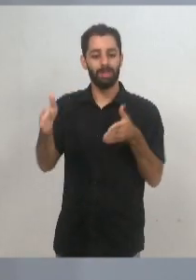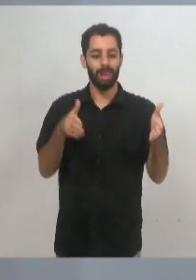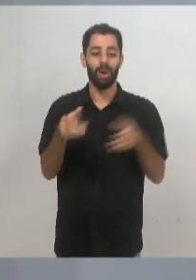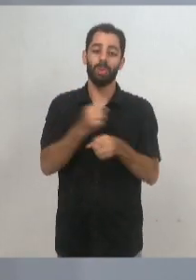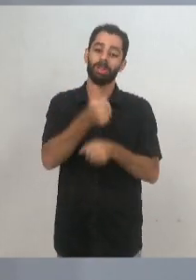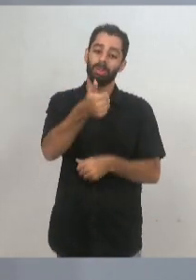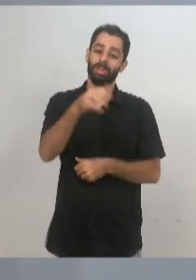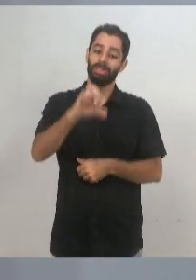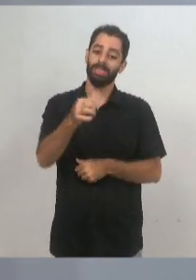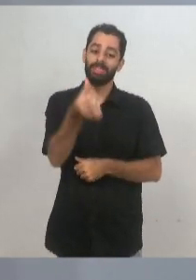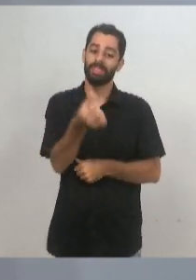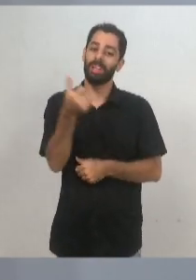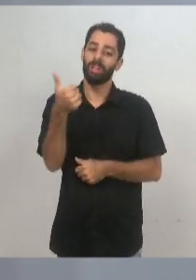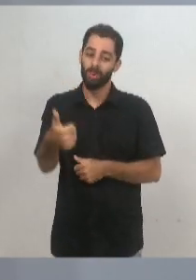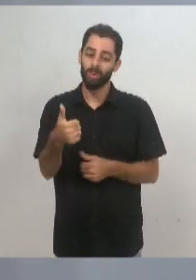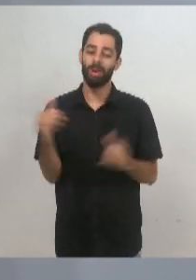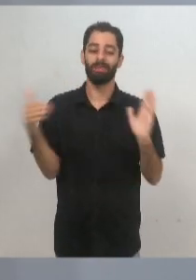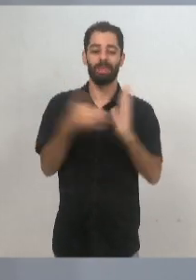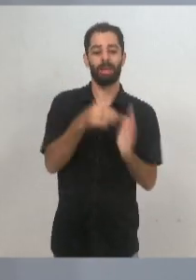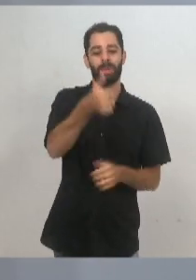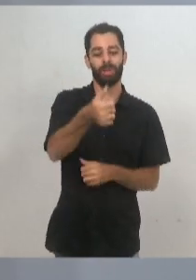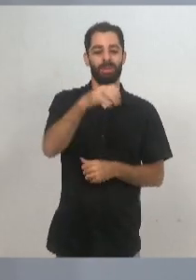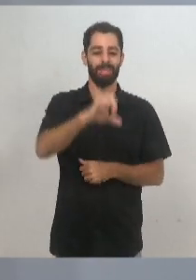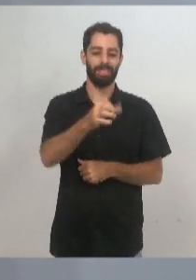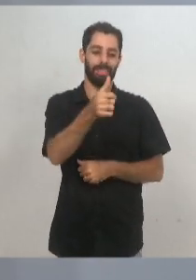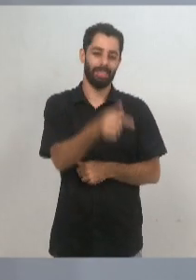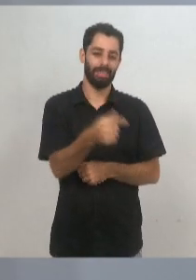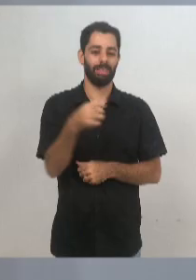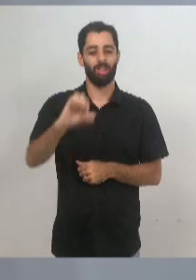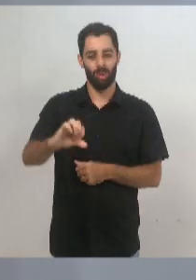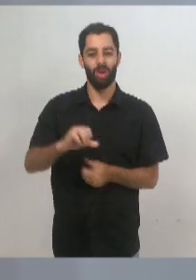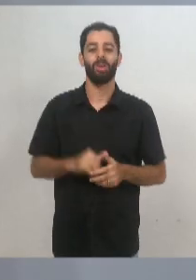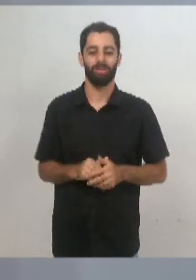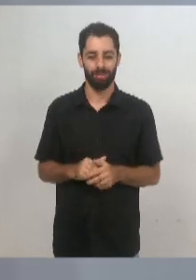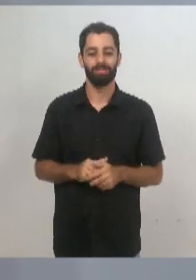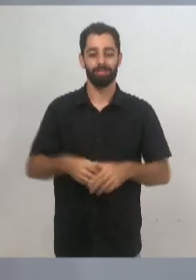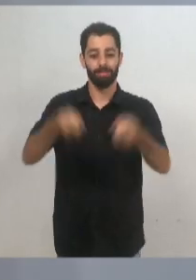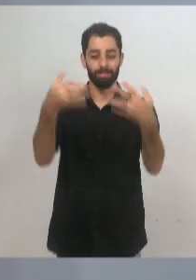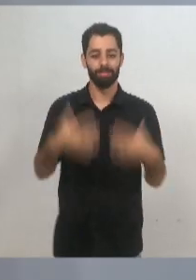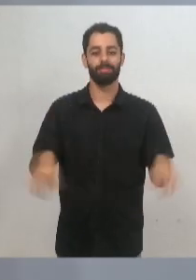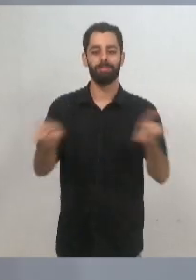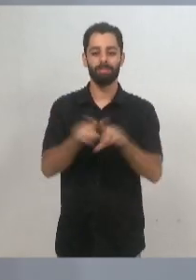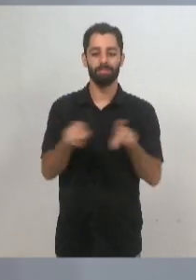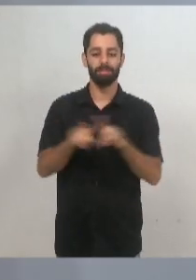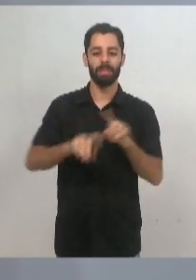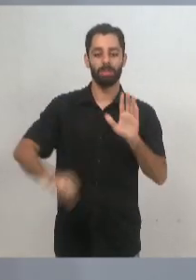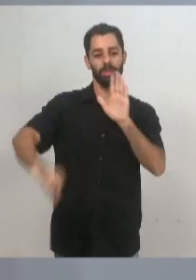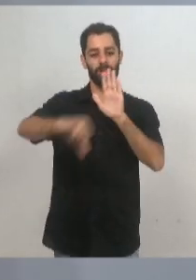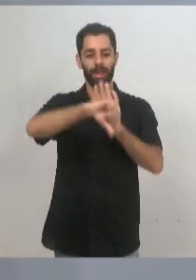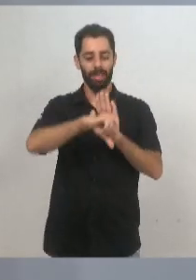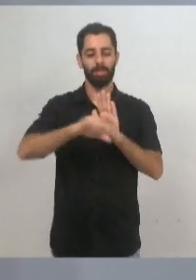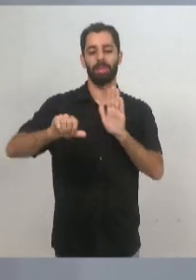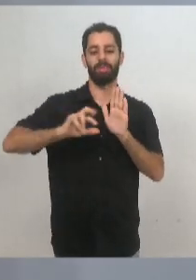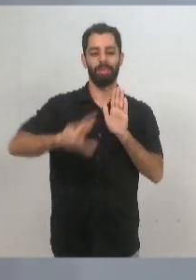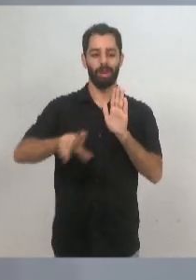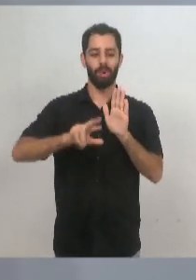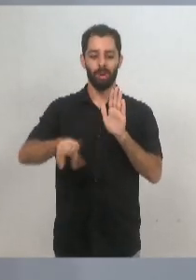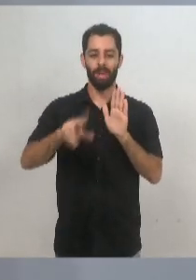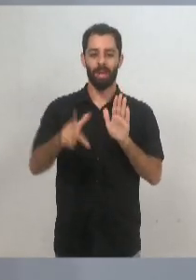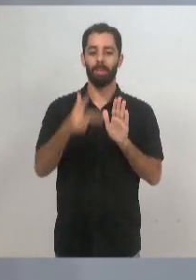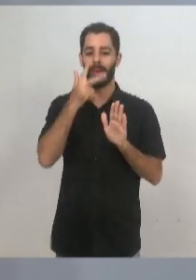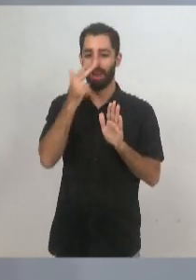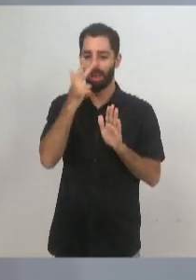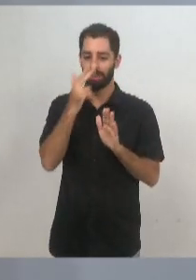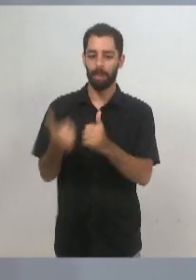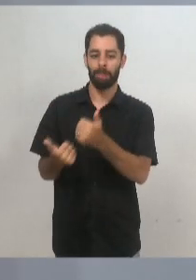de 1961 a 1979. Ressalta-se que estes crimes não foram munidos